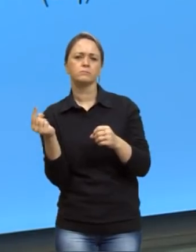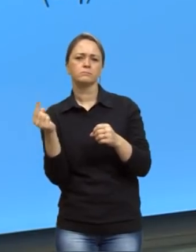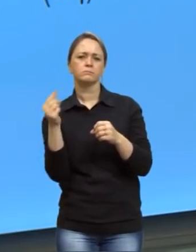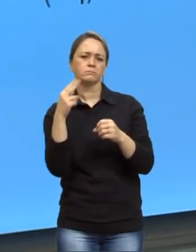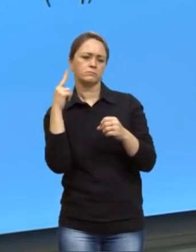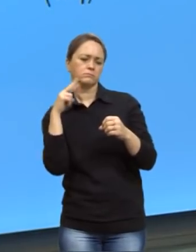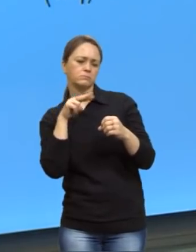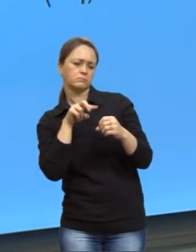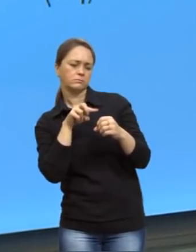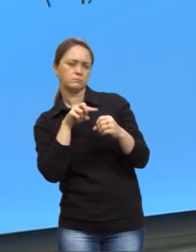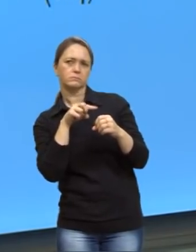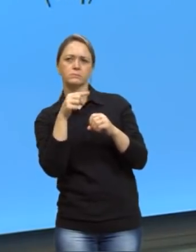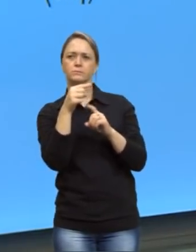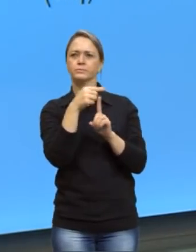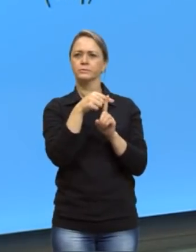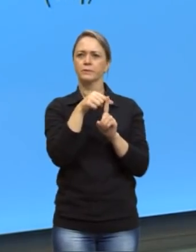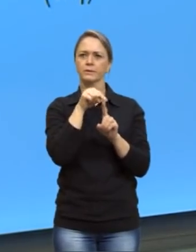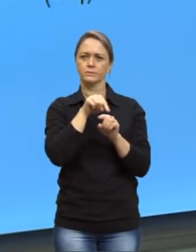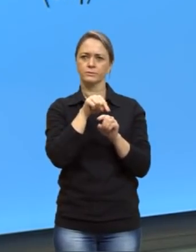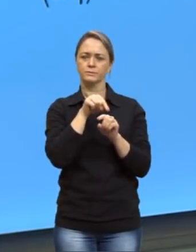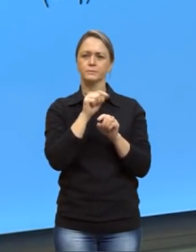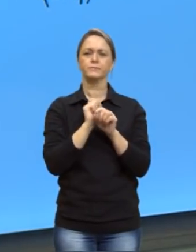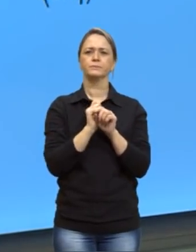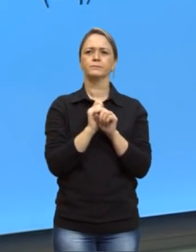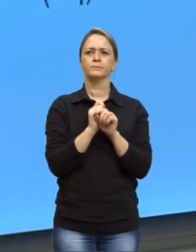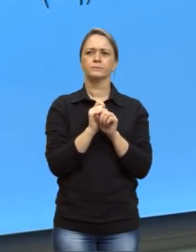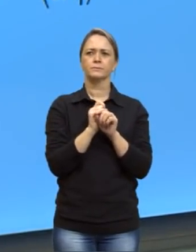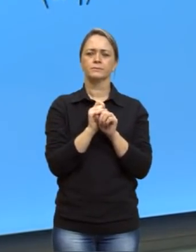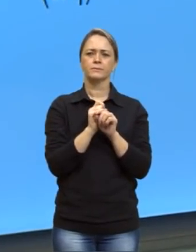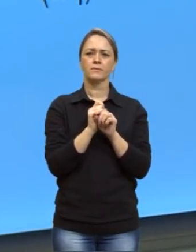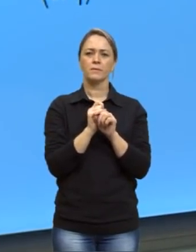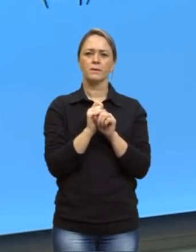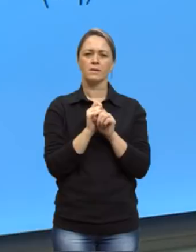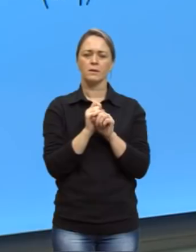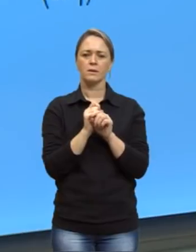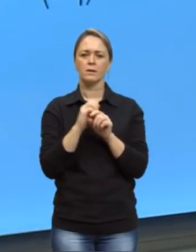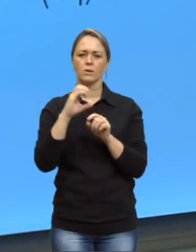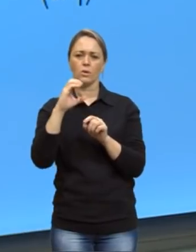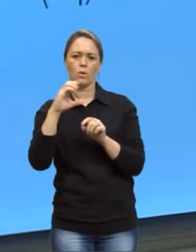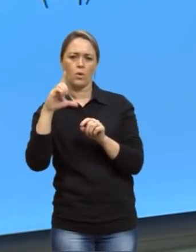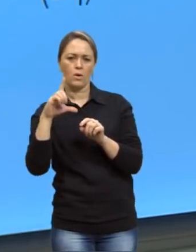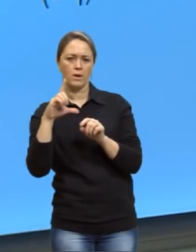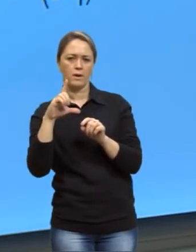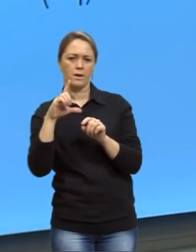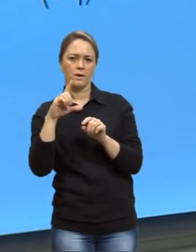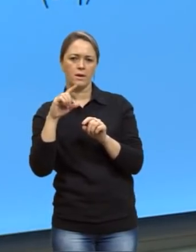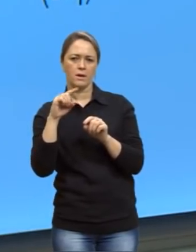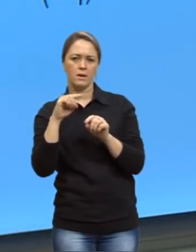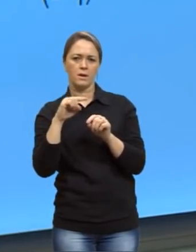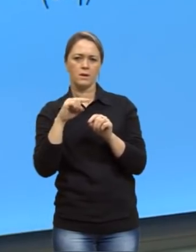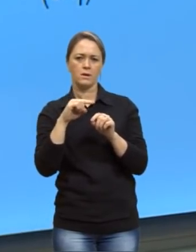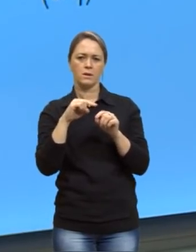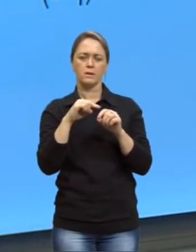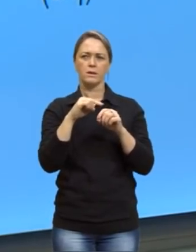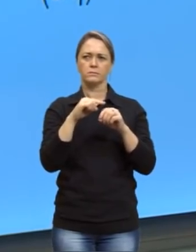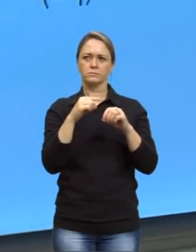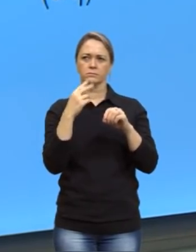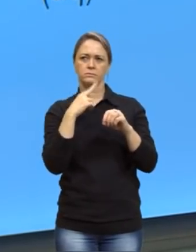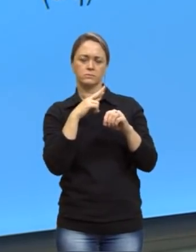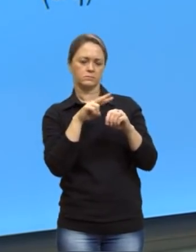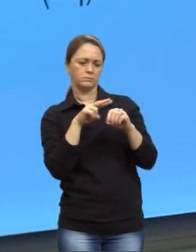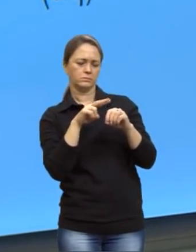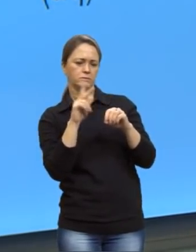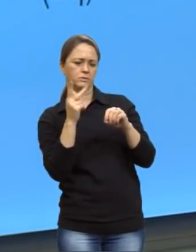para o cátion no caso do ânion o cloreto os hidrogênios